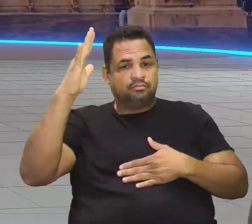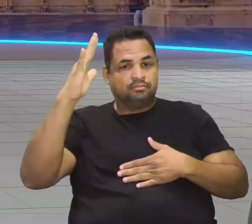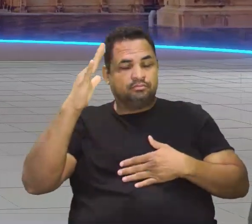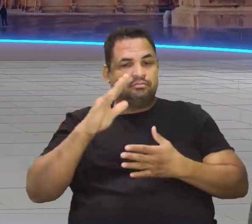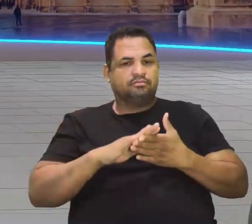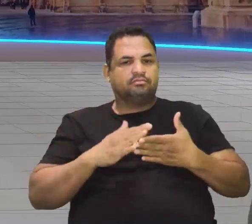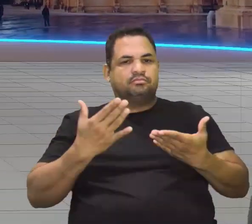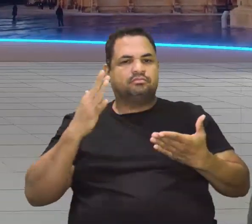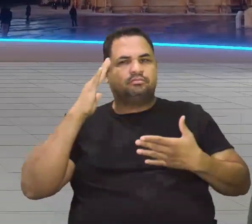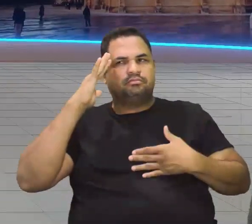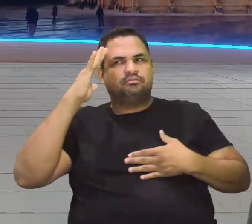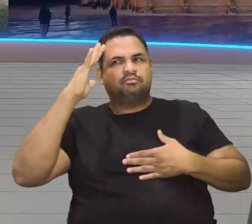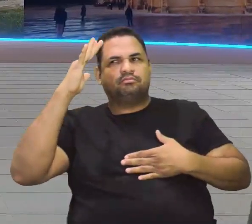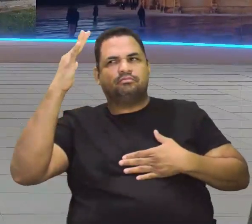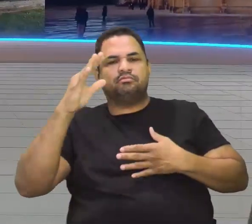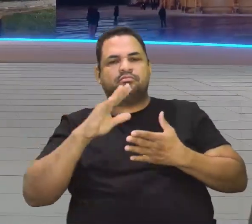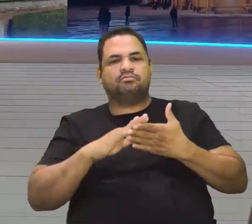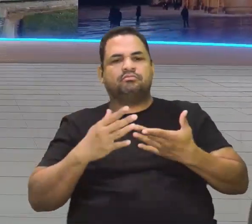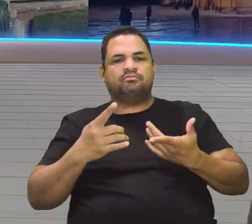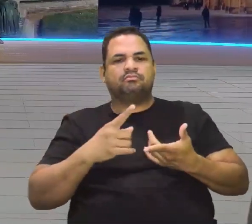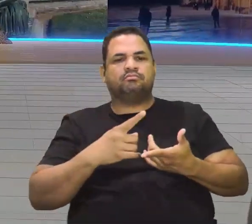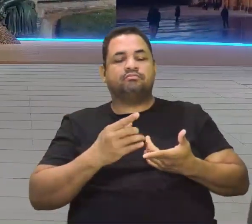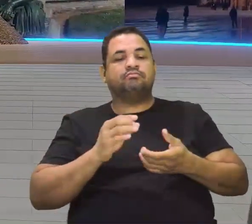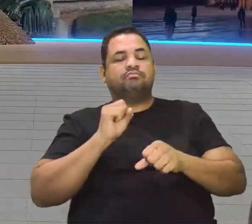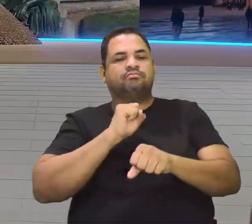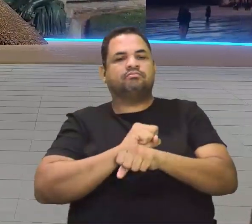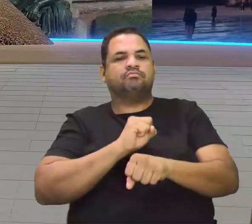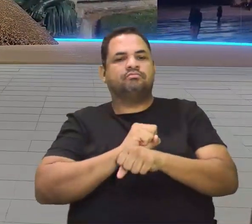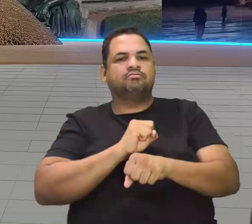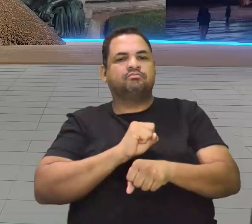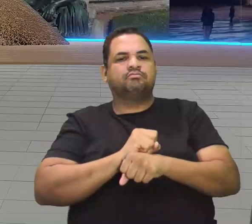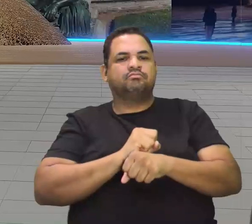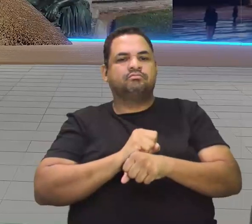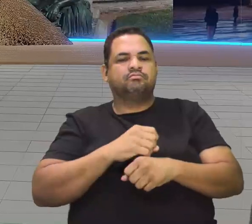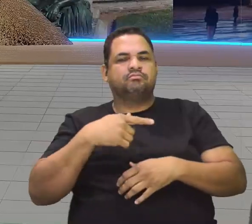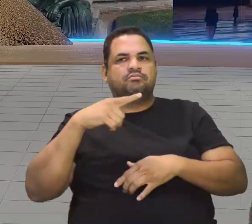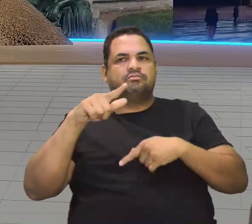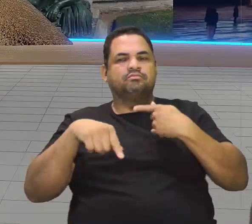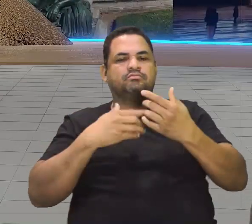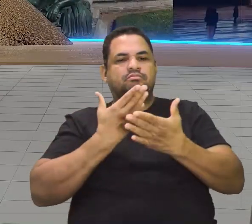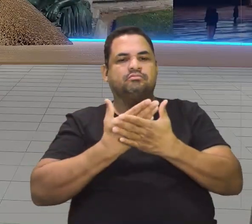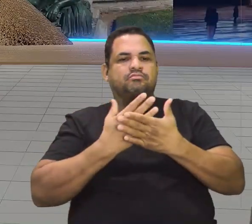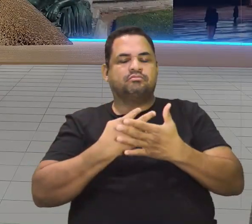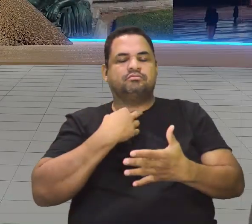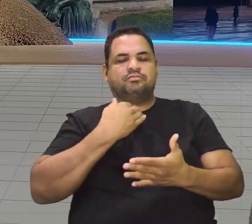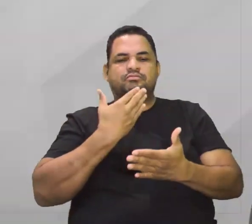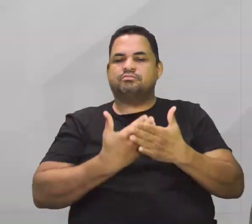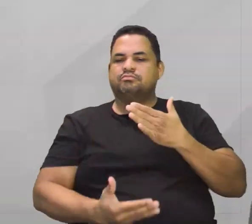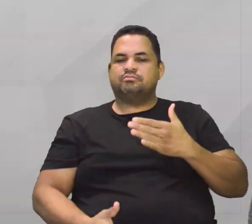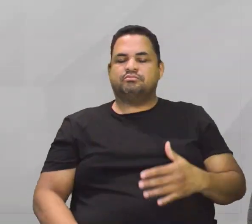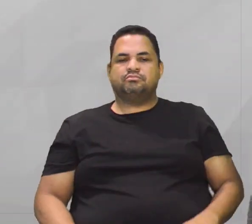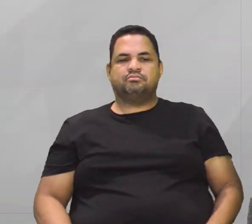ao final de mais uma aventura, mas eu espero vocês na nossa próxima aula. Não perca. Até lá!